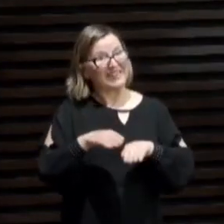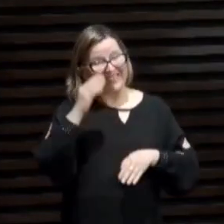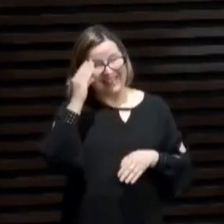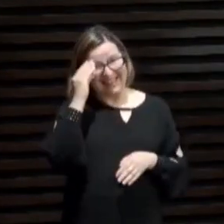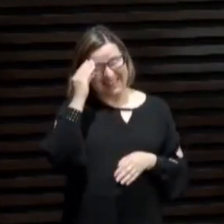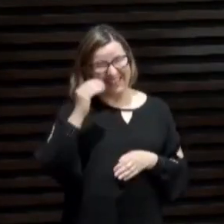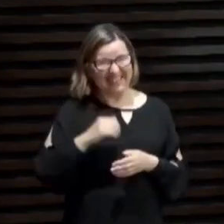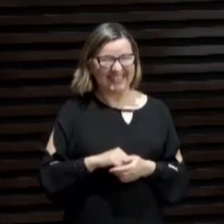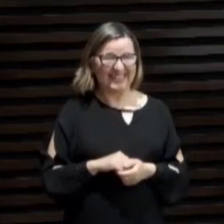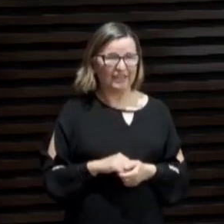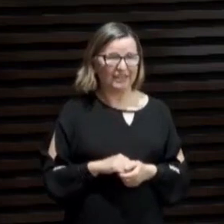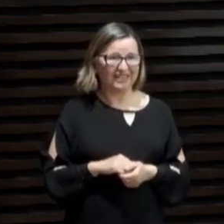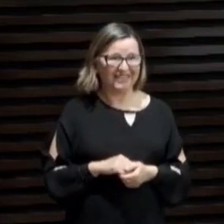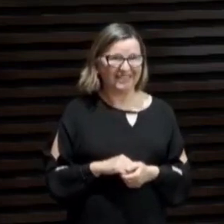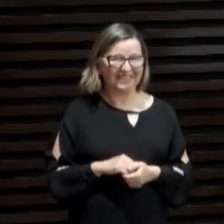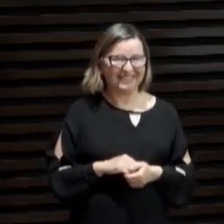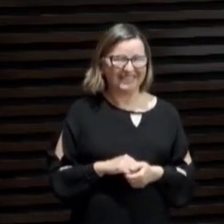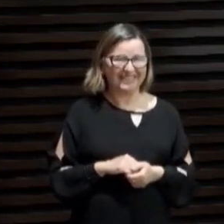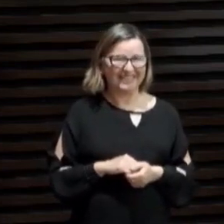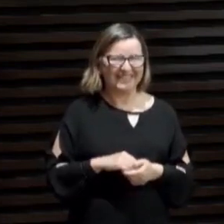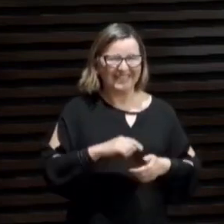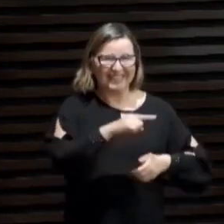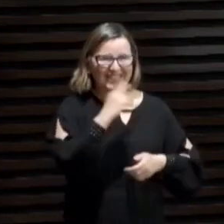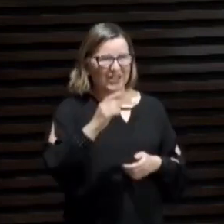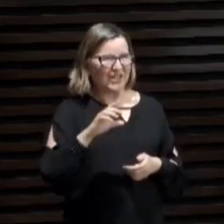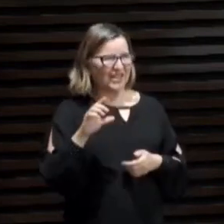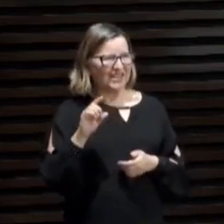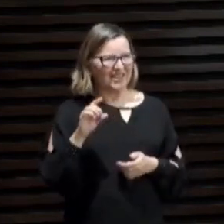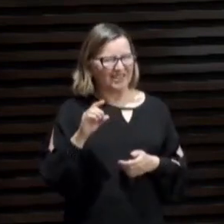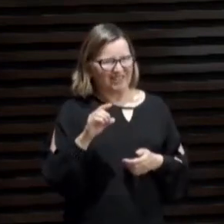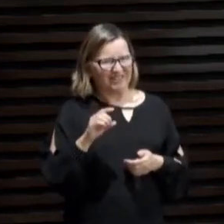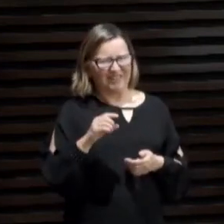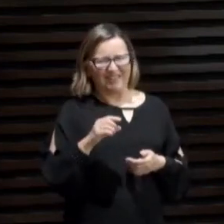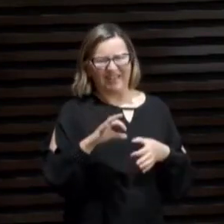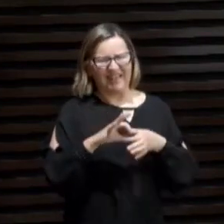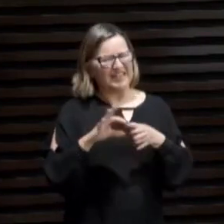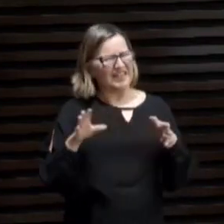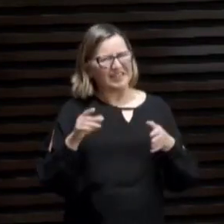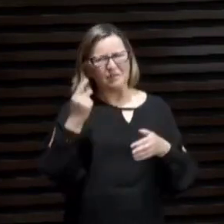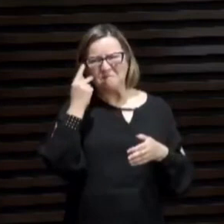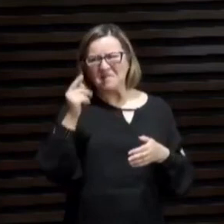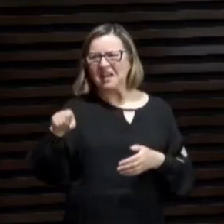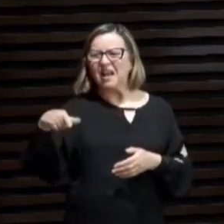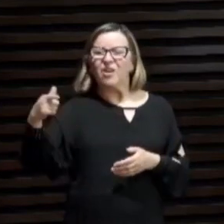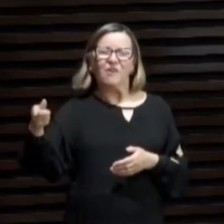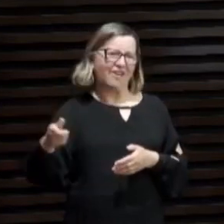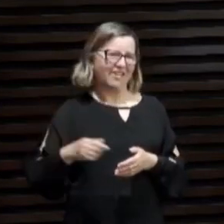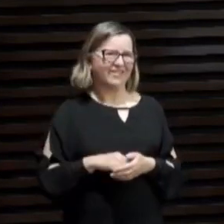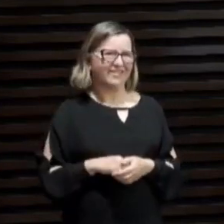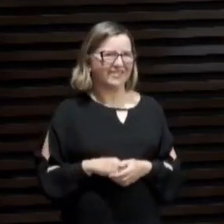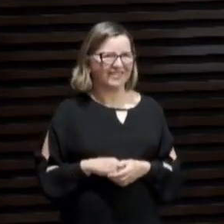A gente quer jogar sempre para as costas do outro, sempre para as costas do outro. Chama o irmão, chama o fulano.